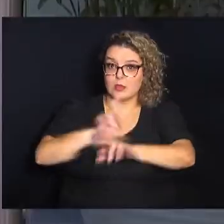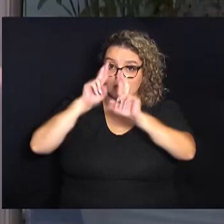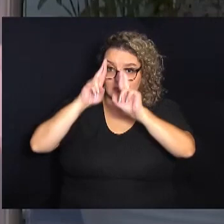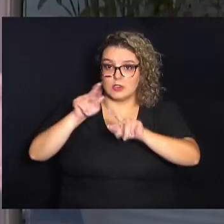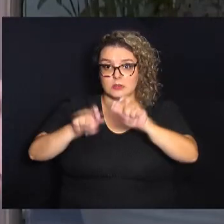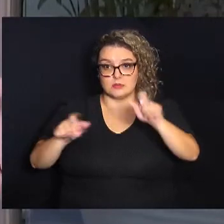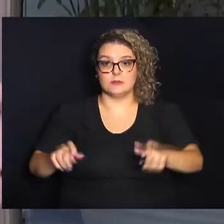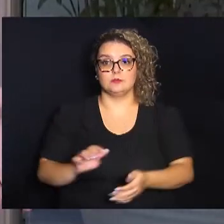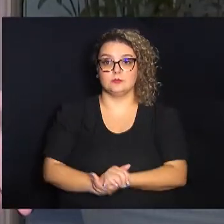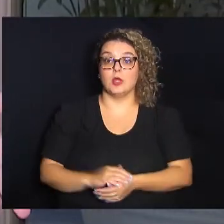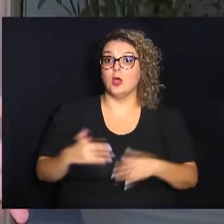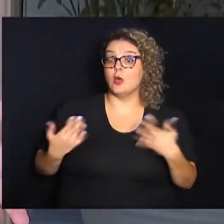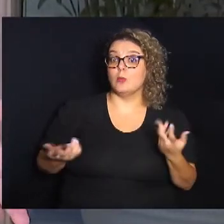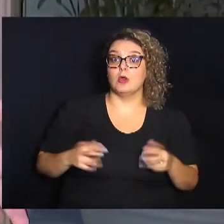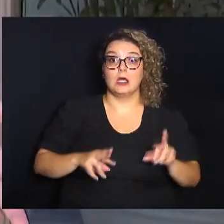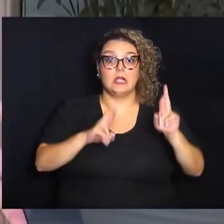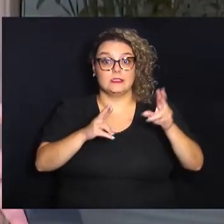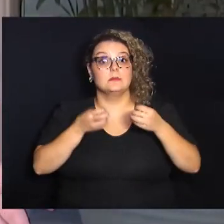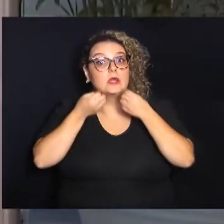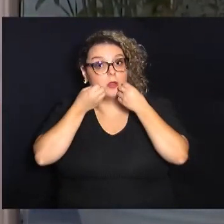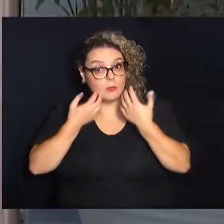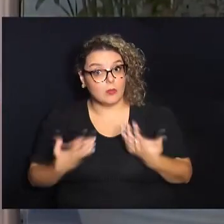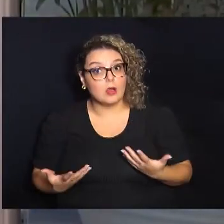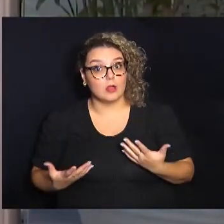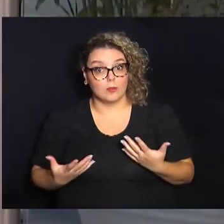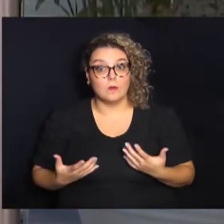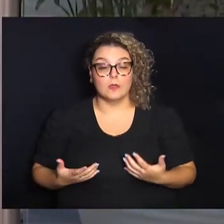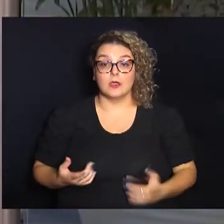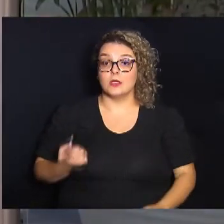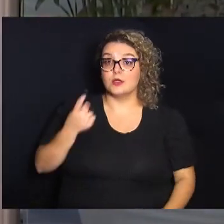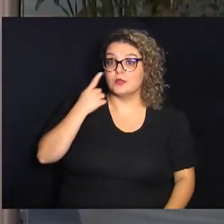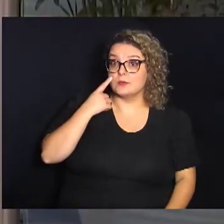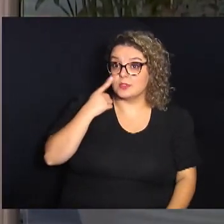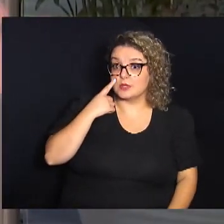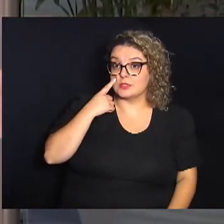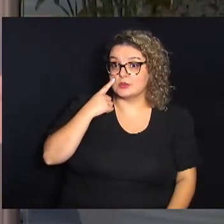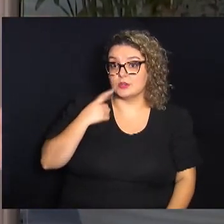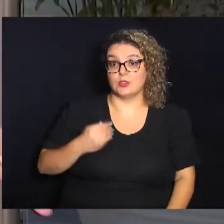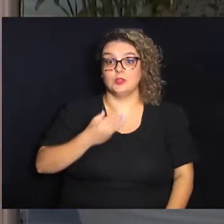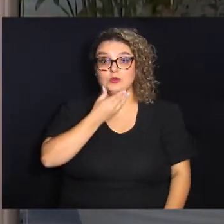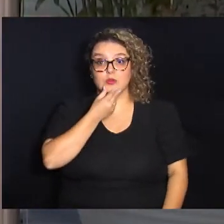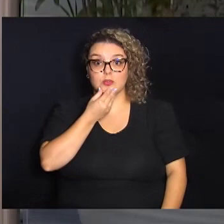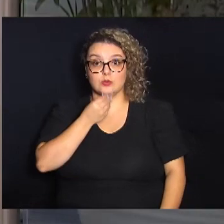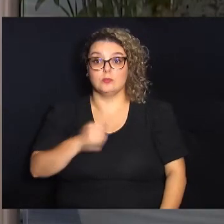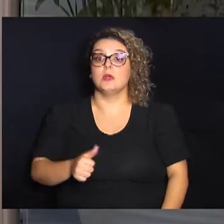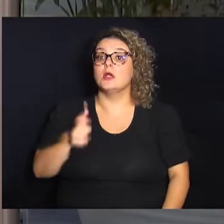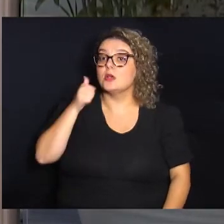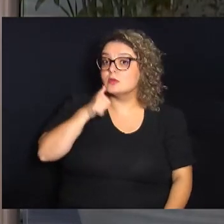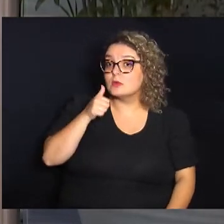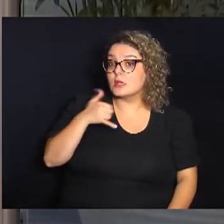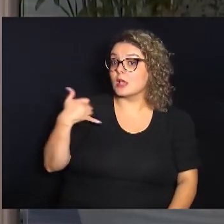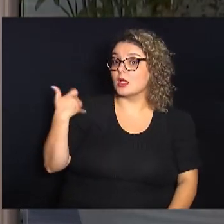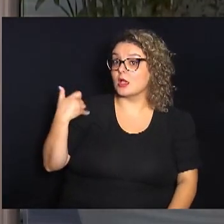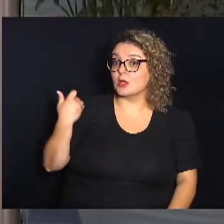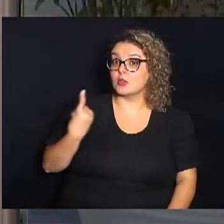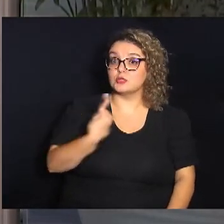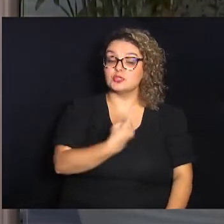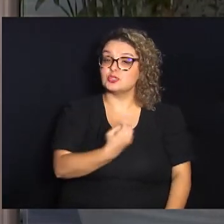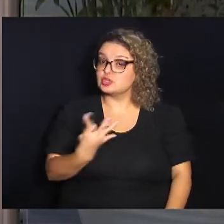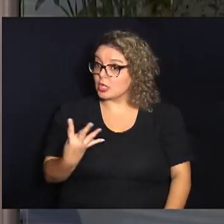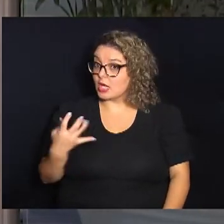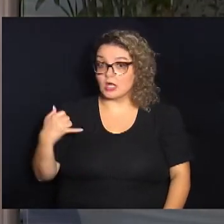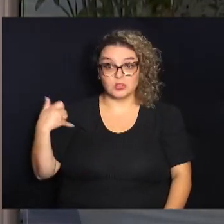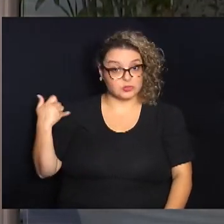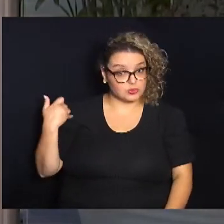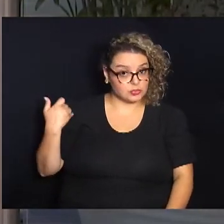próximo. Bom, a expectativa é muito grande, né, pessoal? E olha só, no masculino e no feminino, idade mínima de 14 anos.